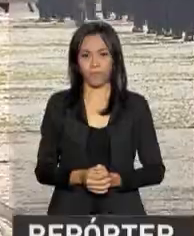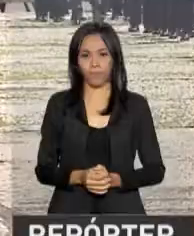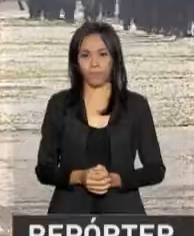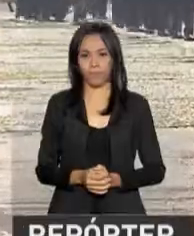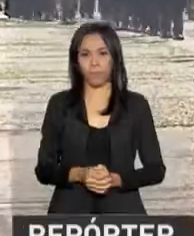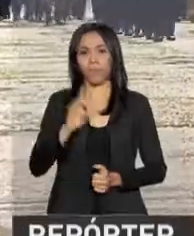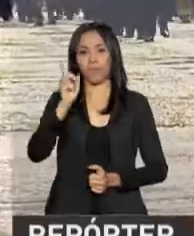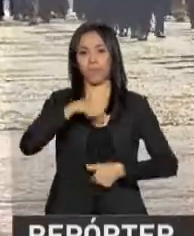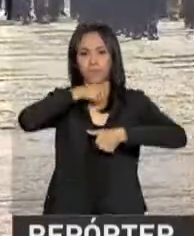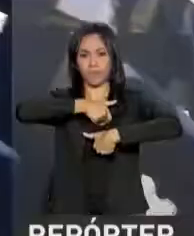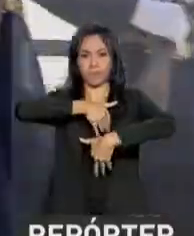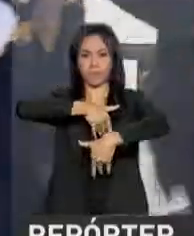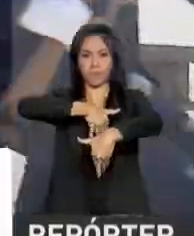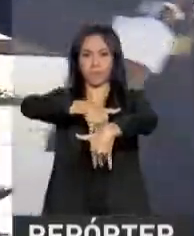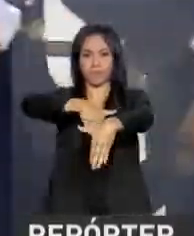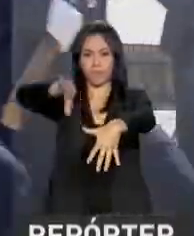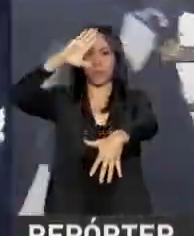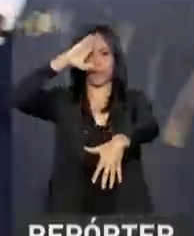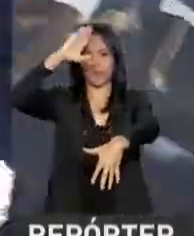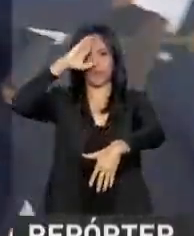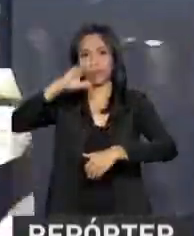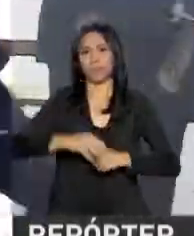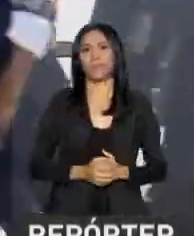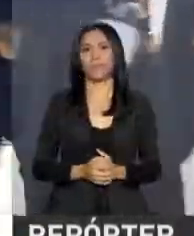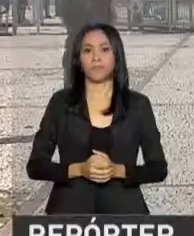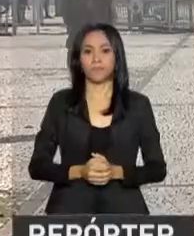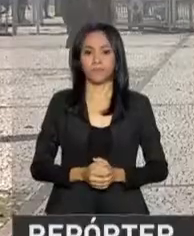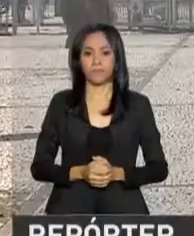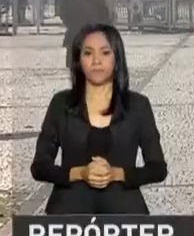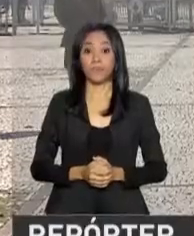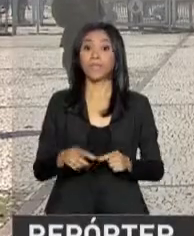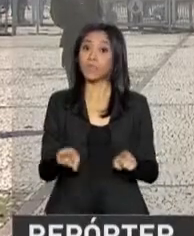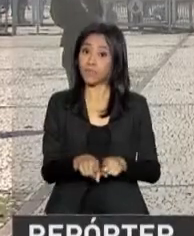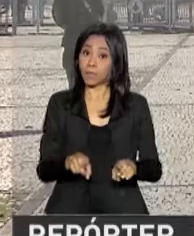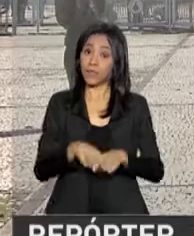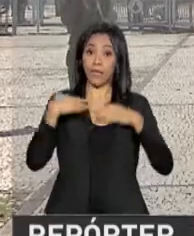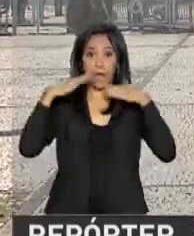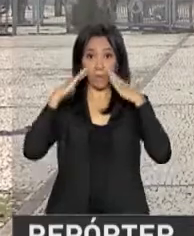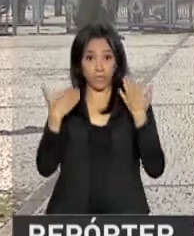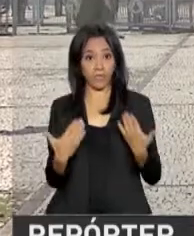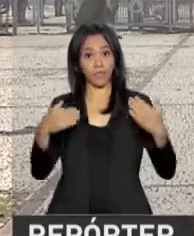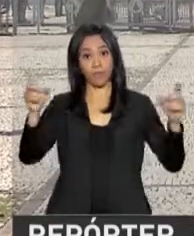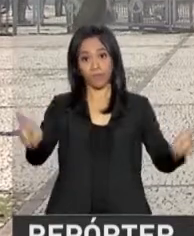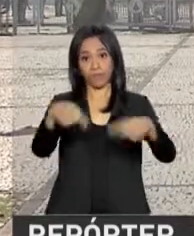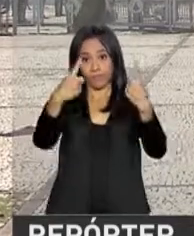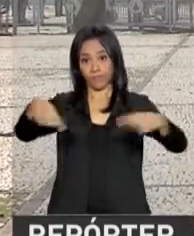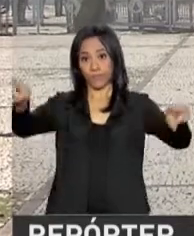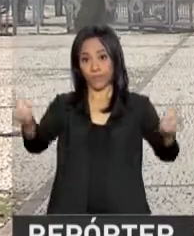desfile de equipamento militar e apresentação de banda de música